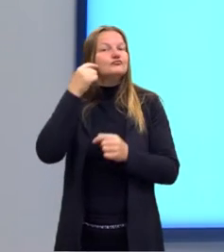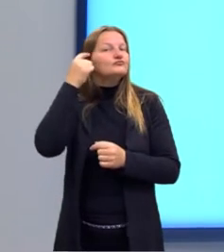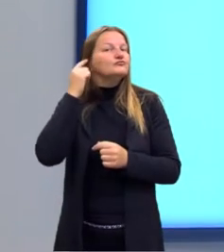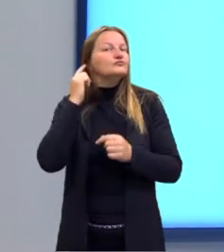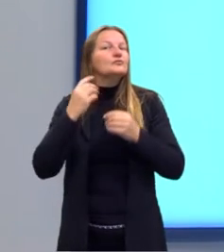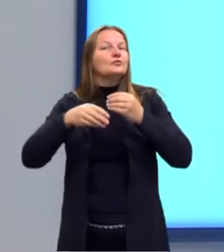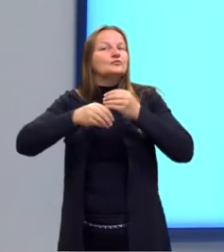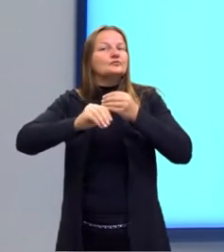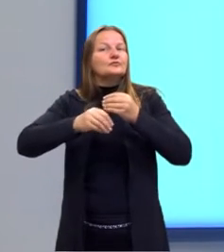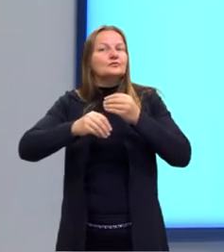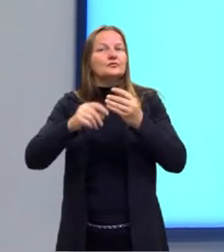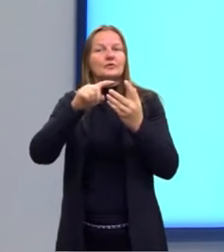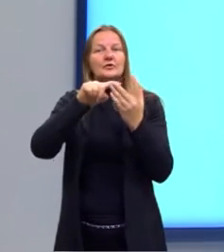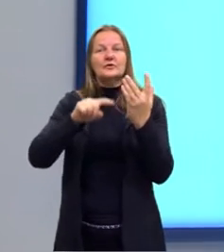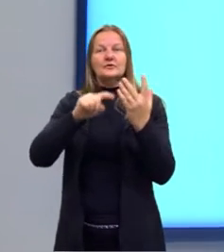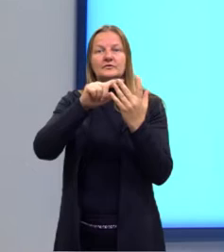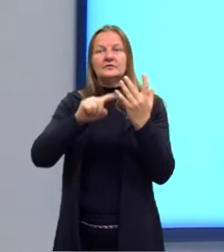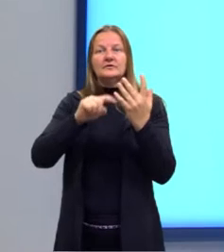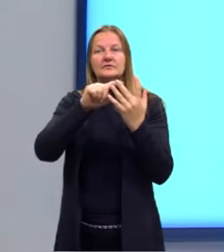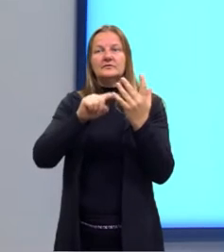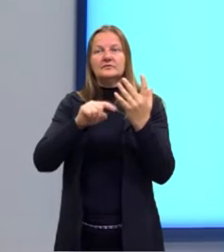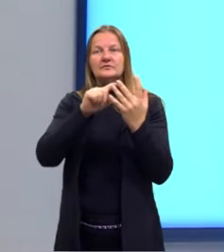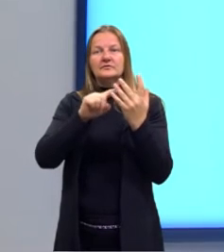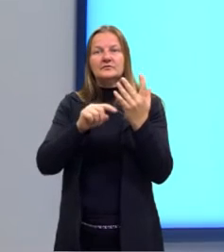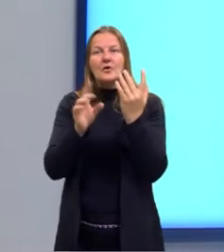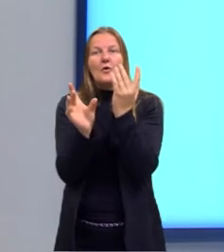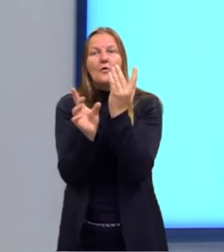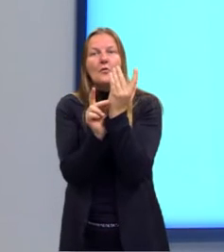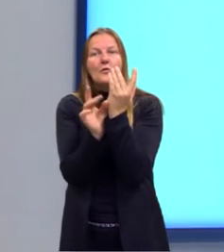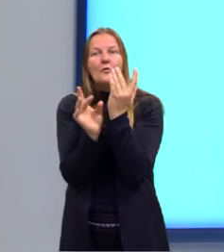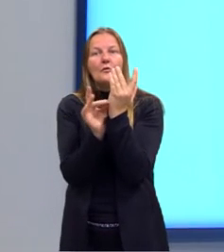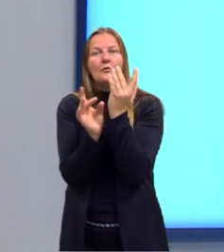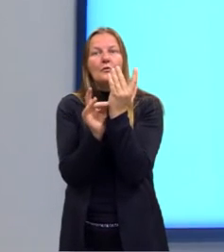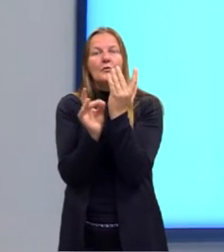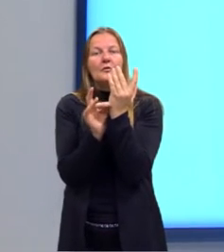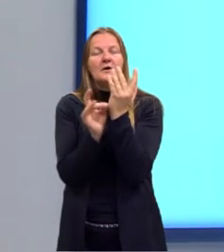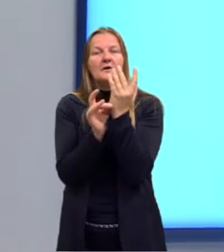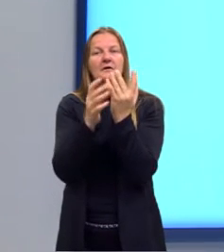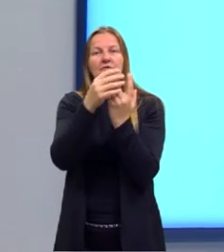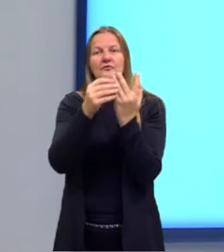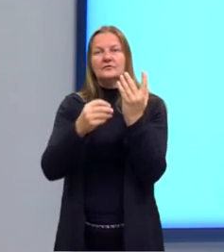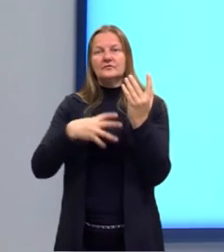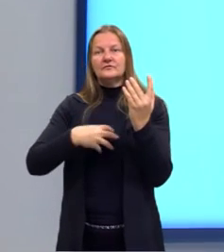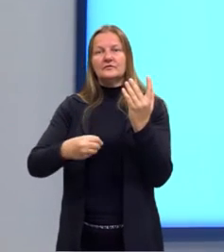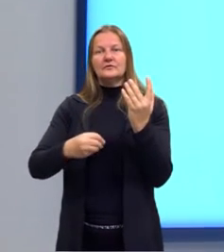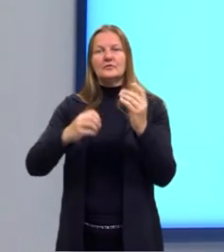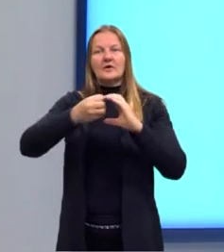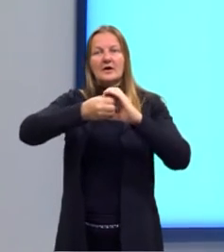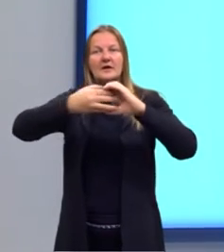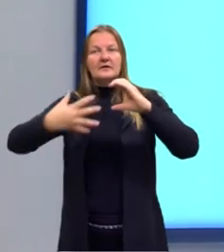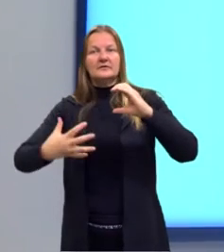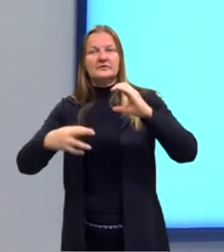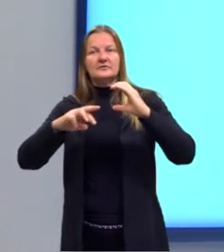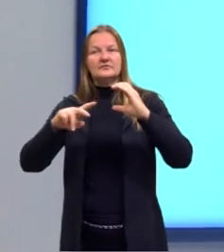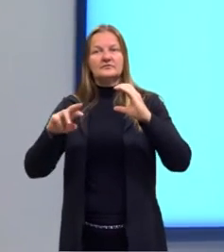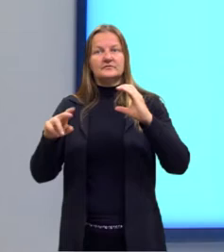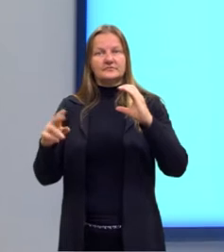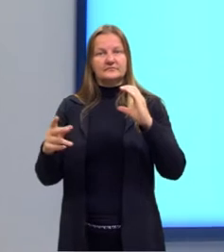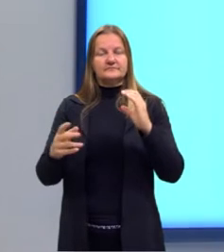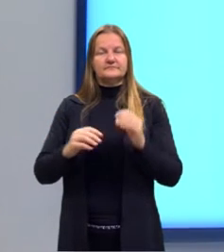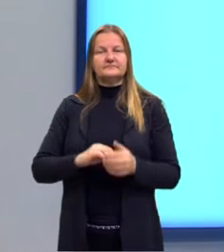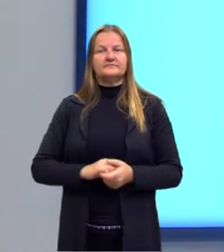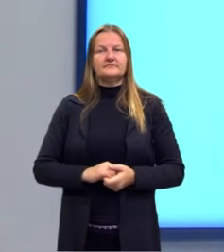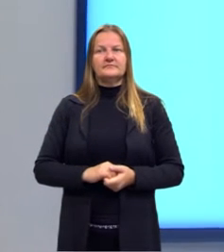da orelha solto e esses três aqui tiver um lobo da orelha preso Vixe e agora